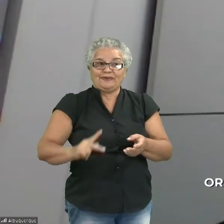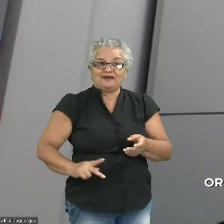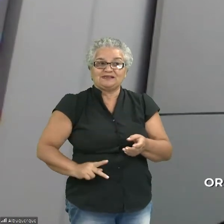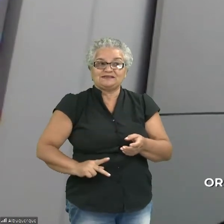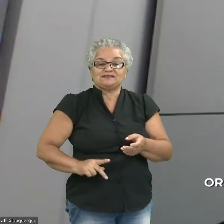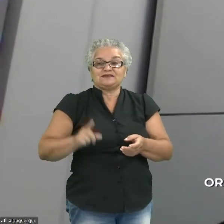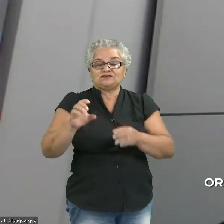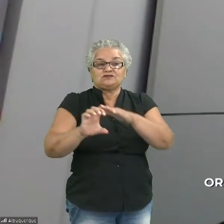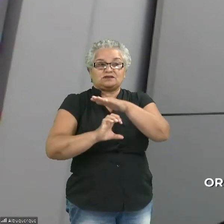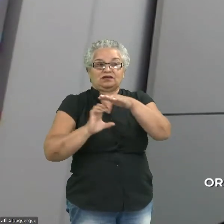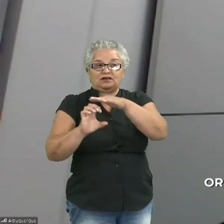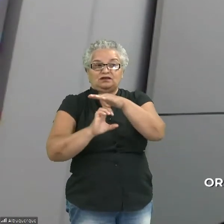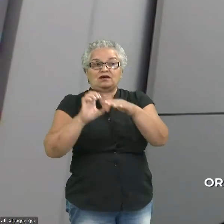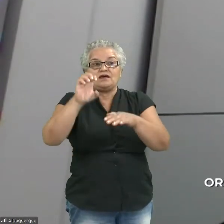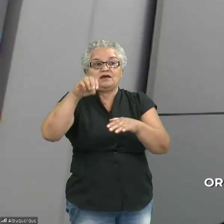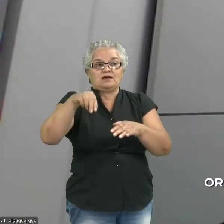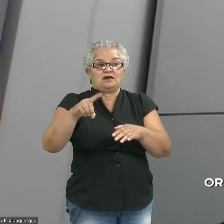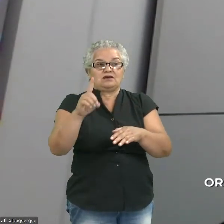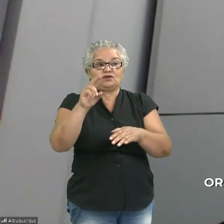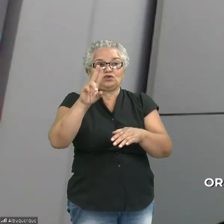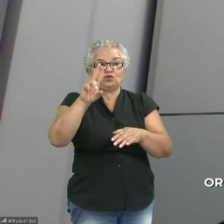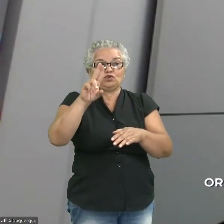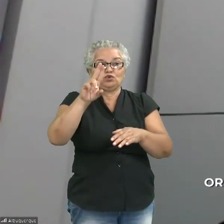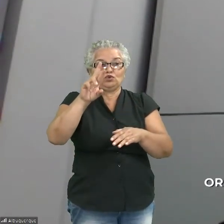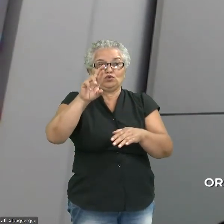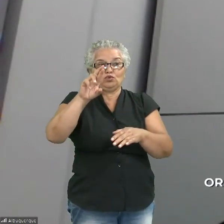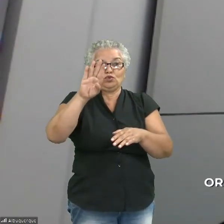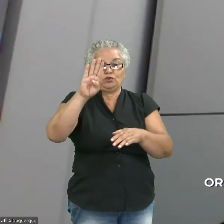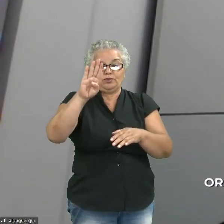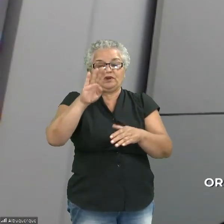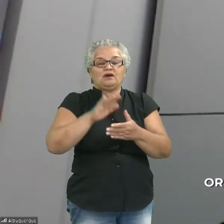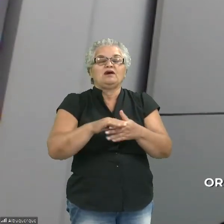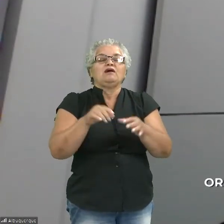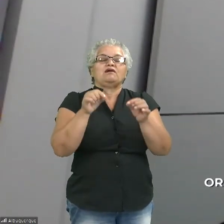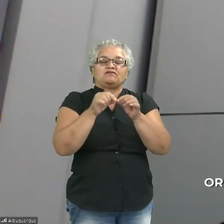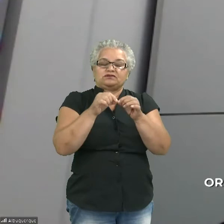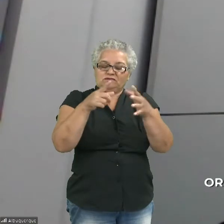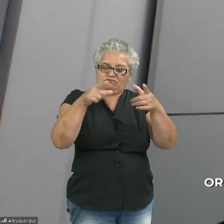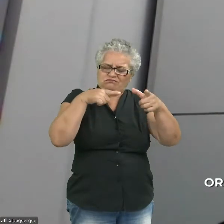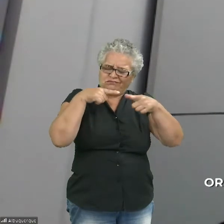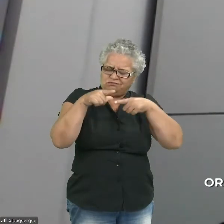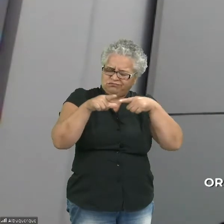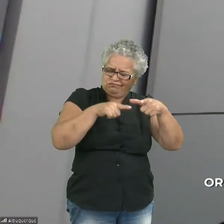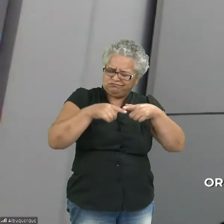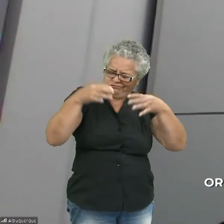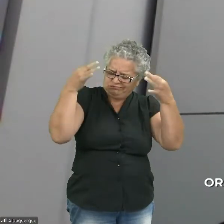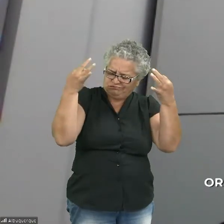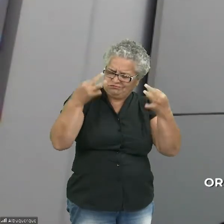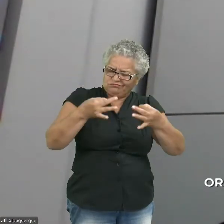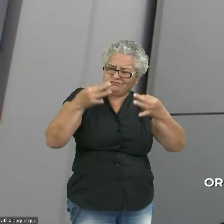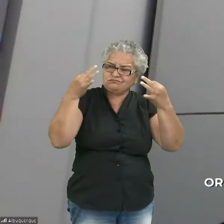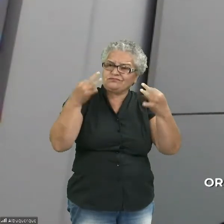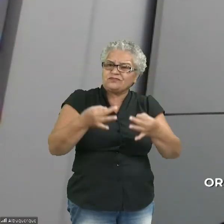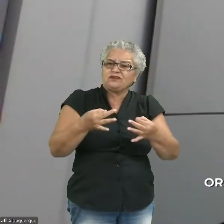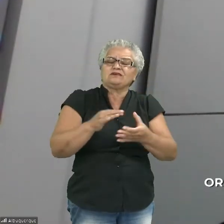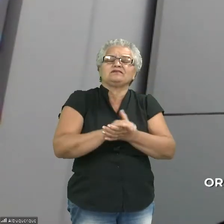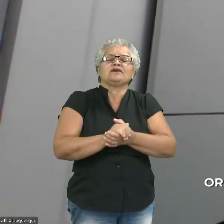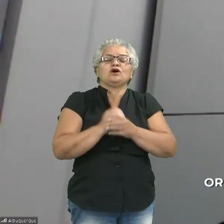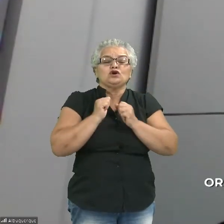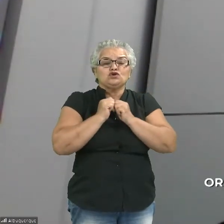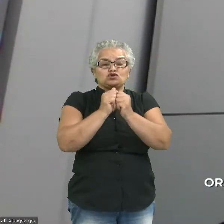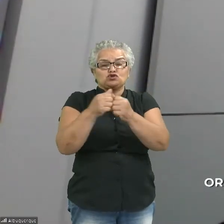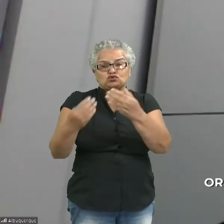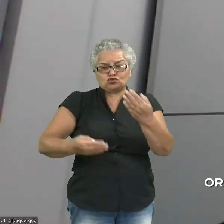fazendo um brilhante trabalho à frente à Indurbi, juntamente com os seus servidores.